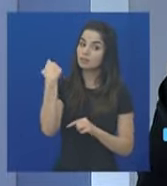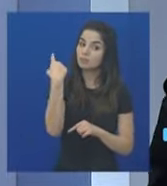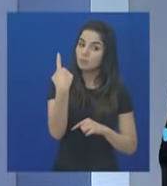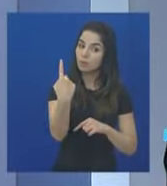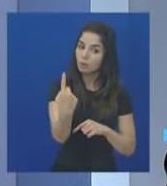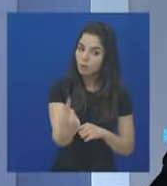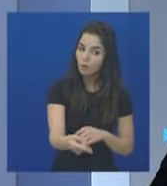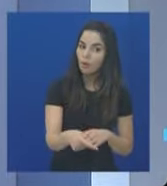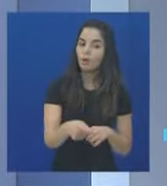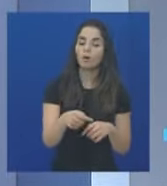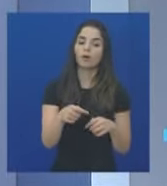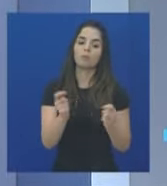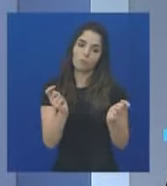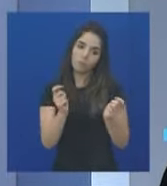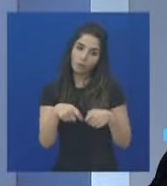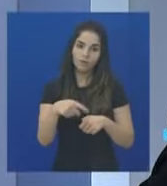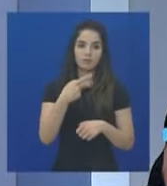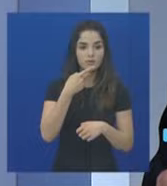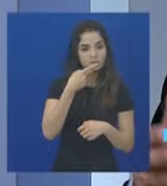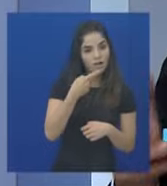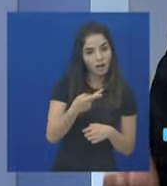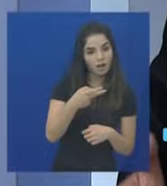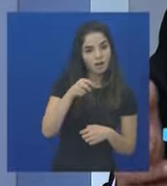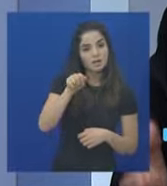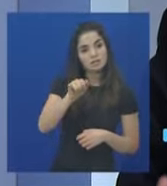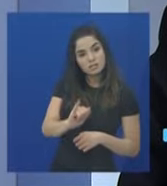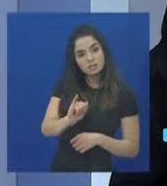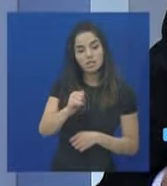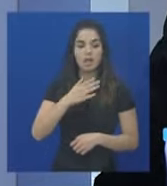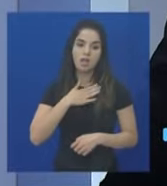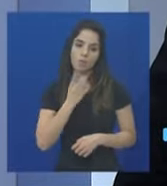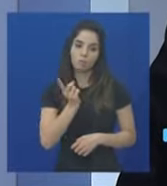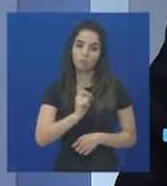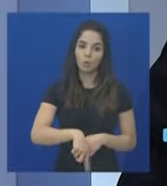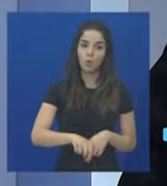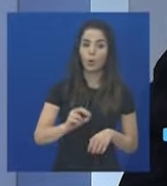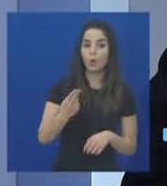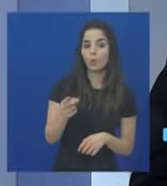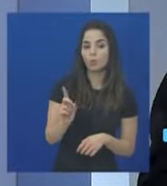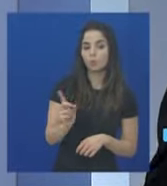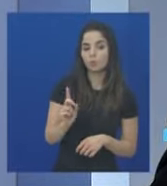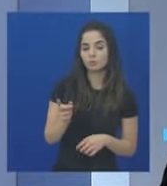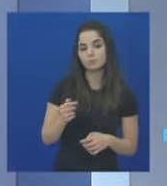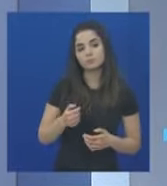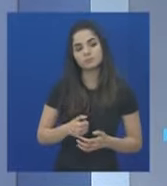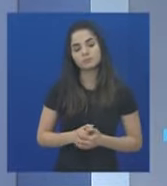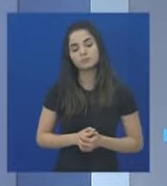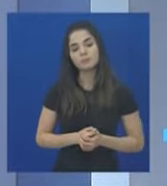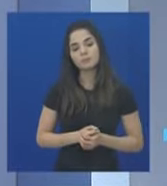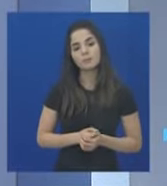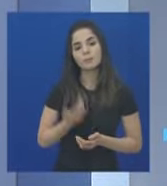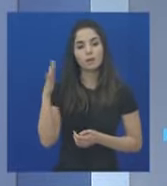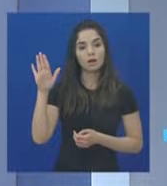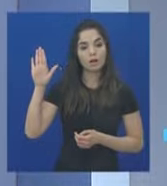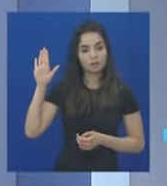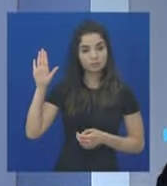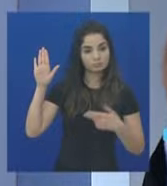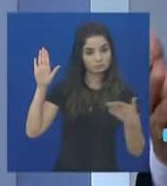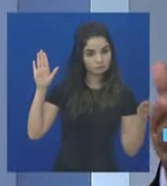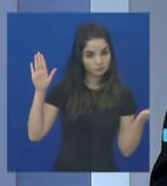julgado de todas as instâncias, afastar qualquer tipo de candidatura. O candidato que me antecedeu,